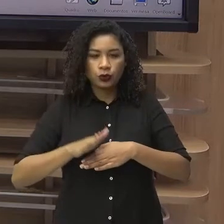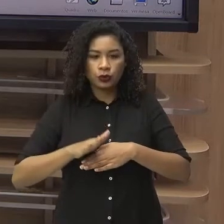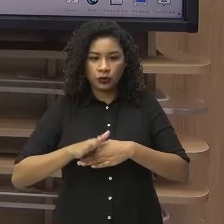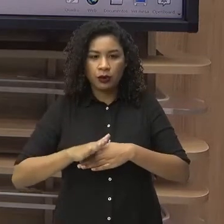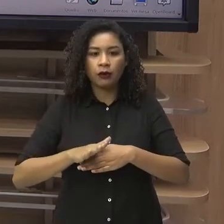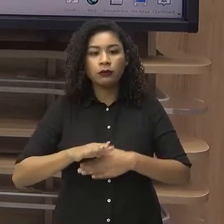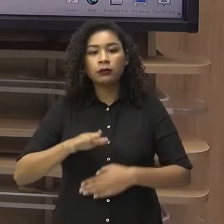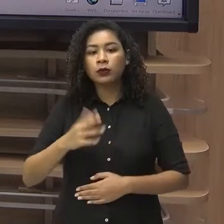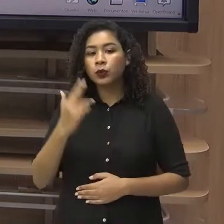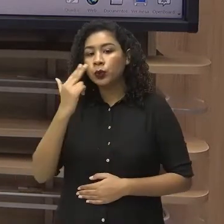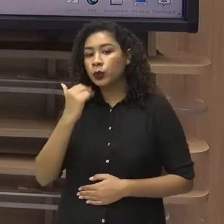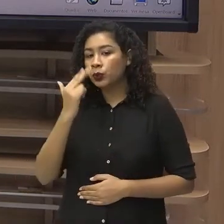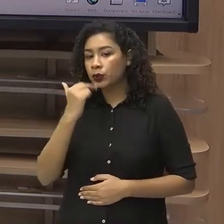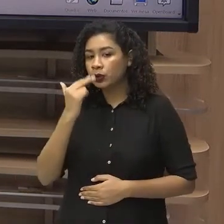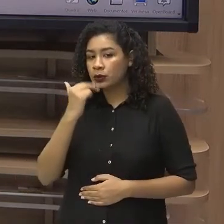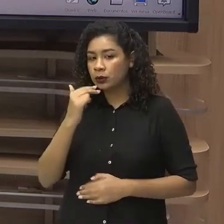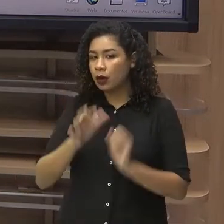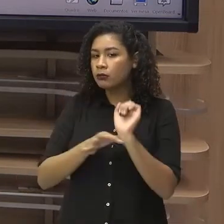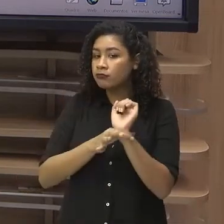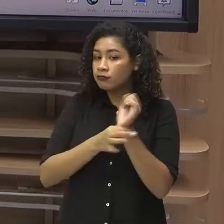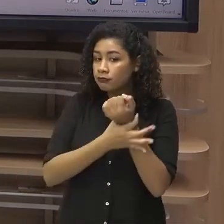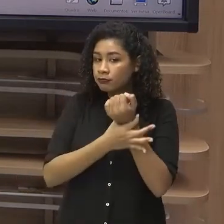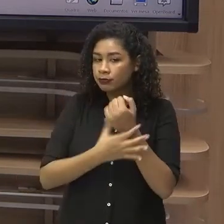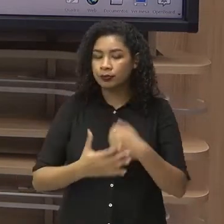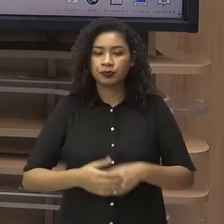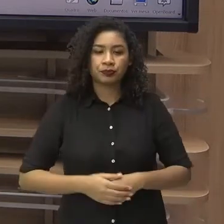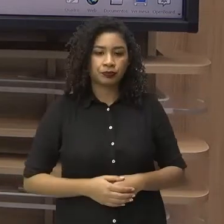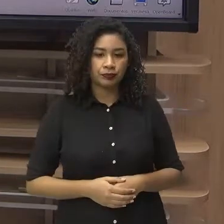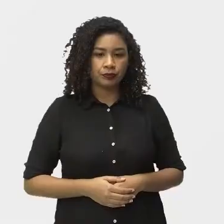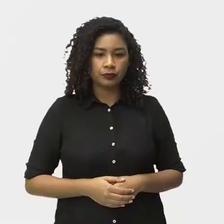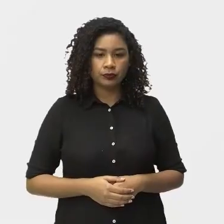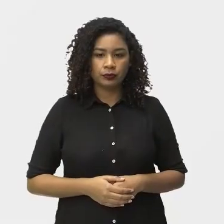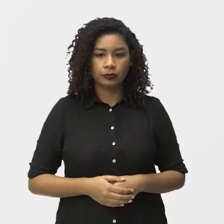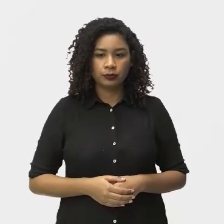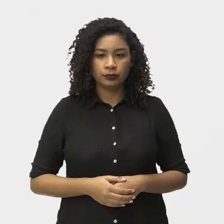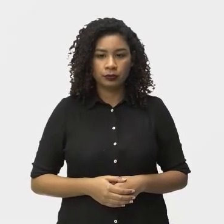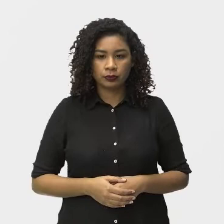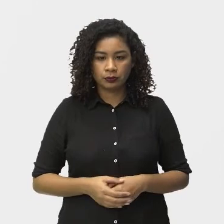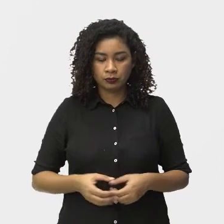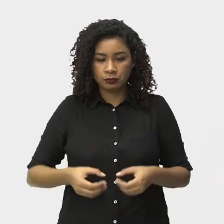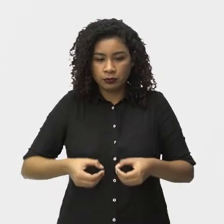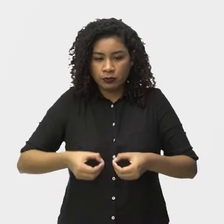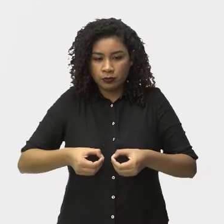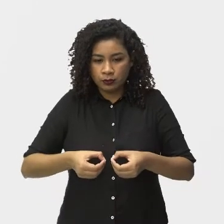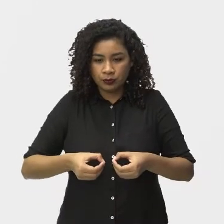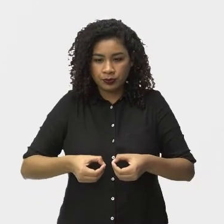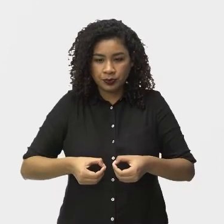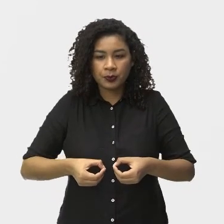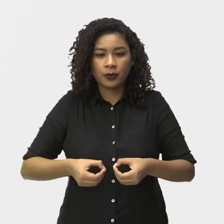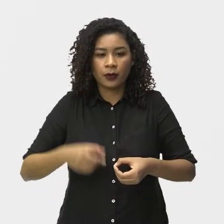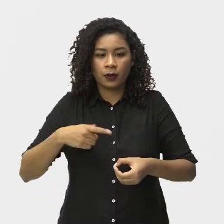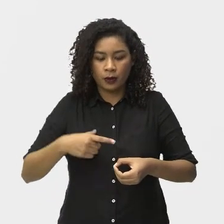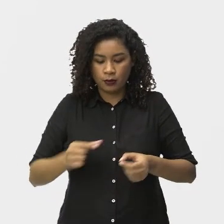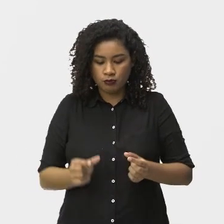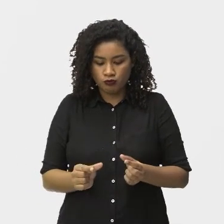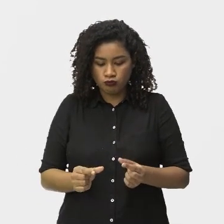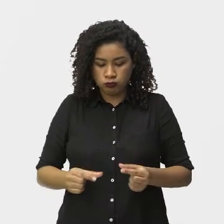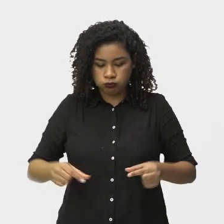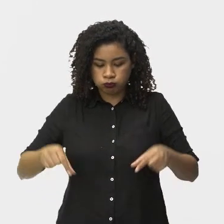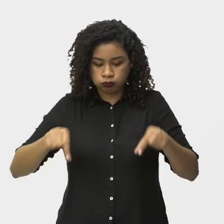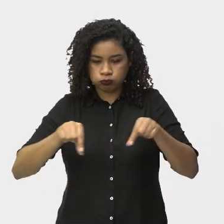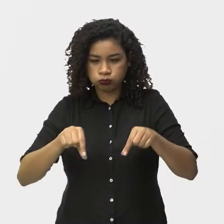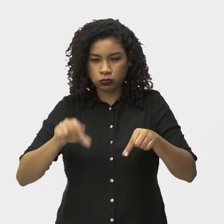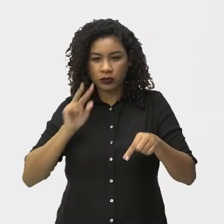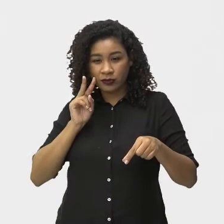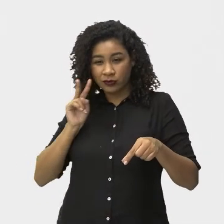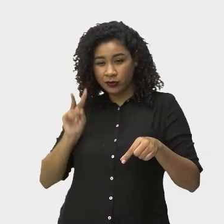estiver sendo formado, tá bom? As tubas uterinas, aí na próxima imagem, olha só, ou também trompas de Falópio,